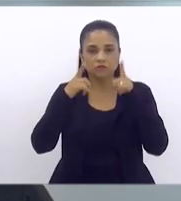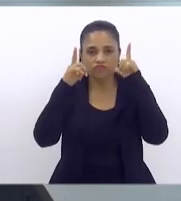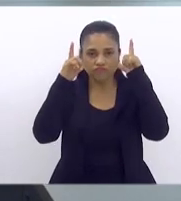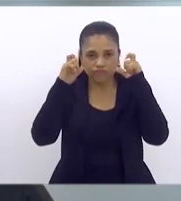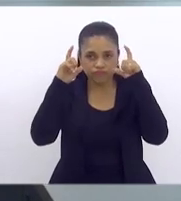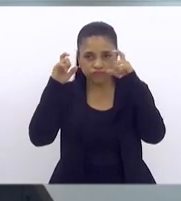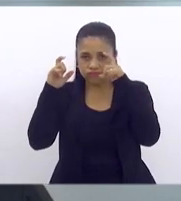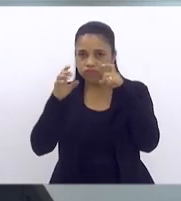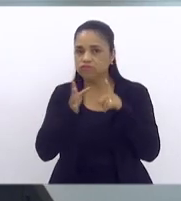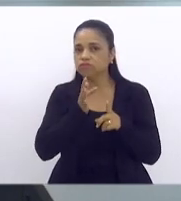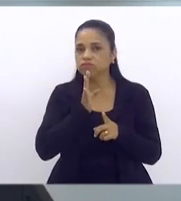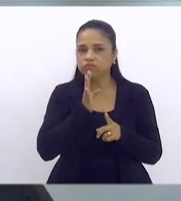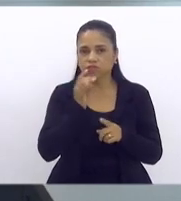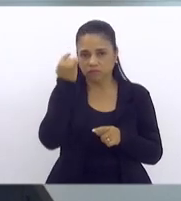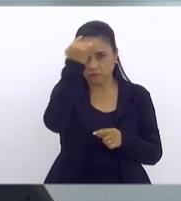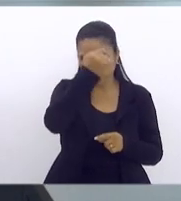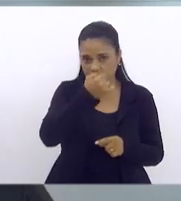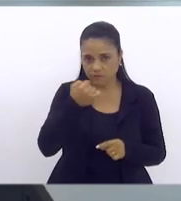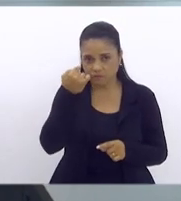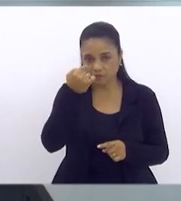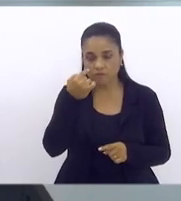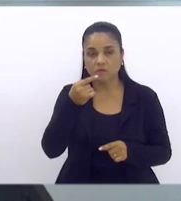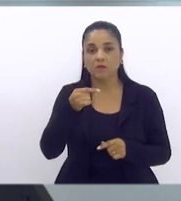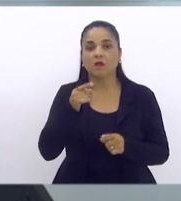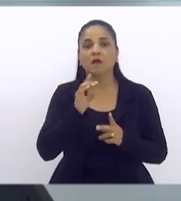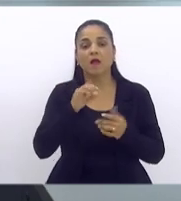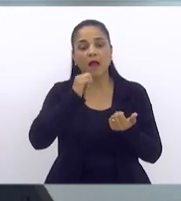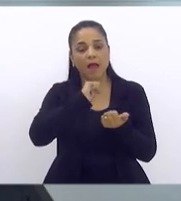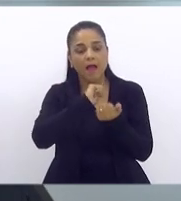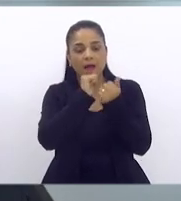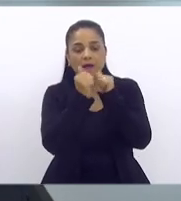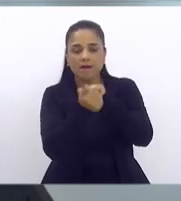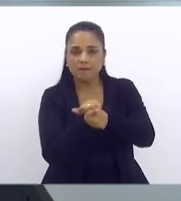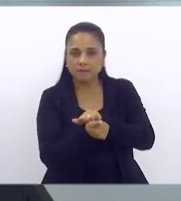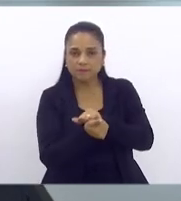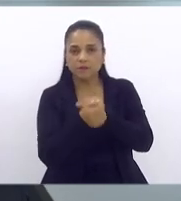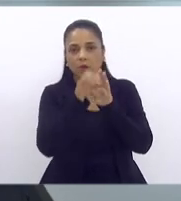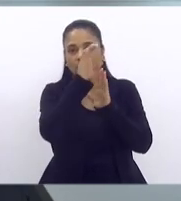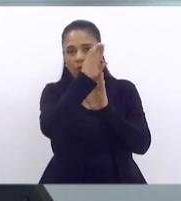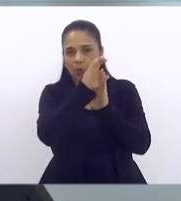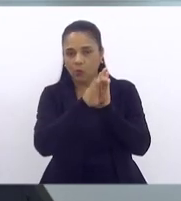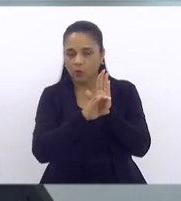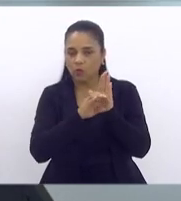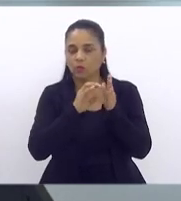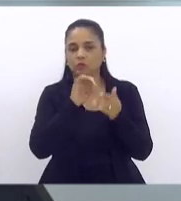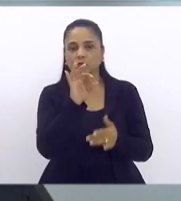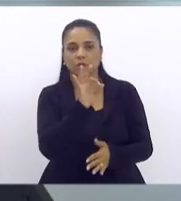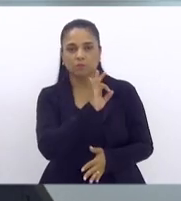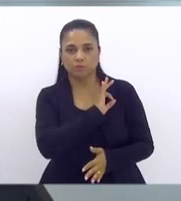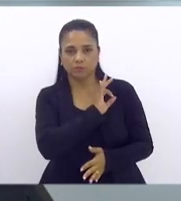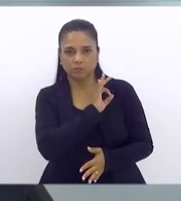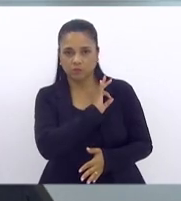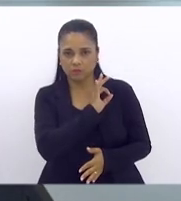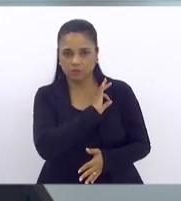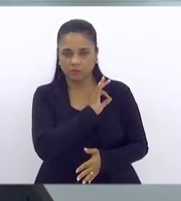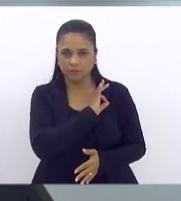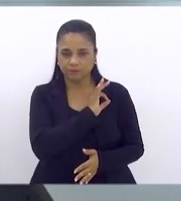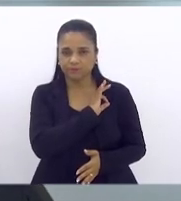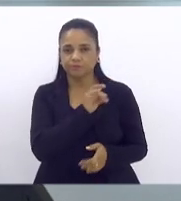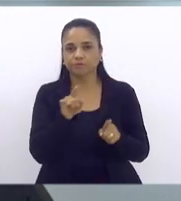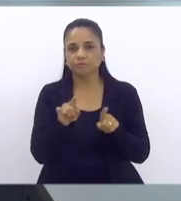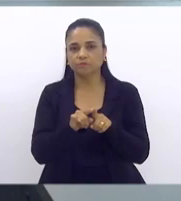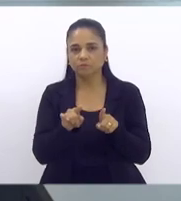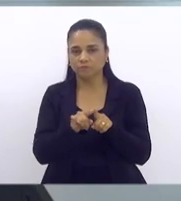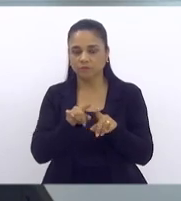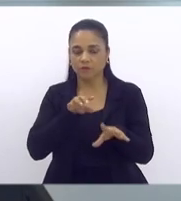fotográfico, que é a necessidade de adaptar o currículo dos policiais, mas também o currículo